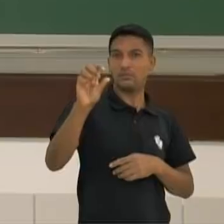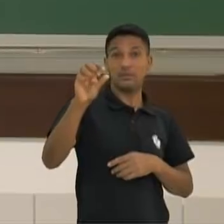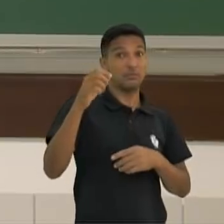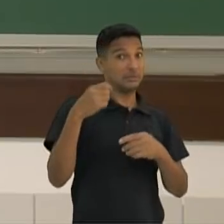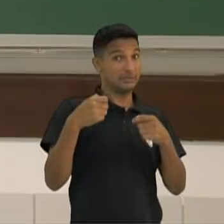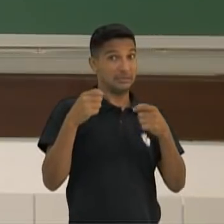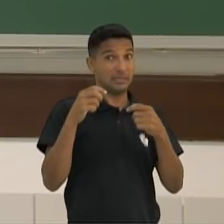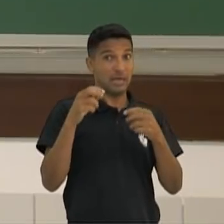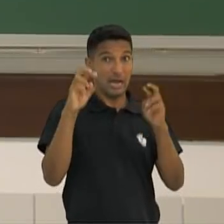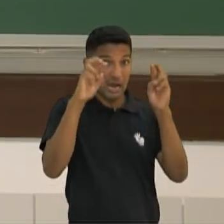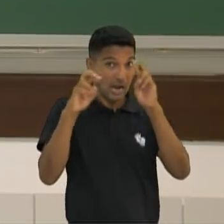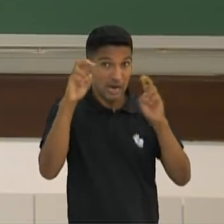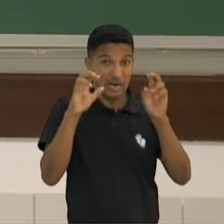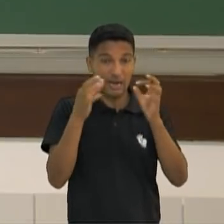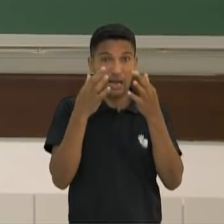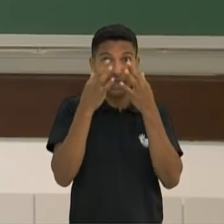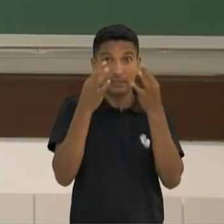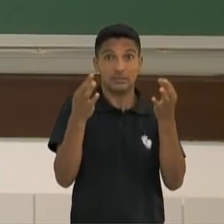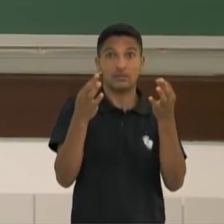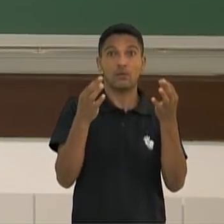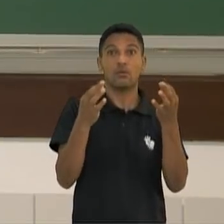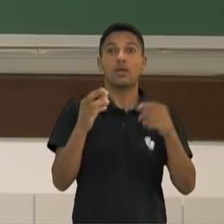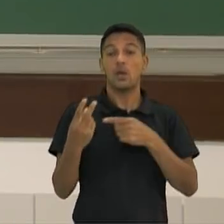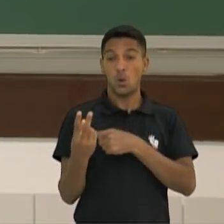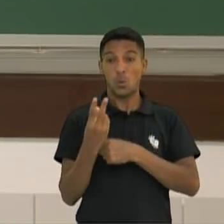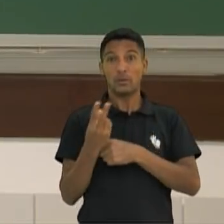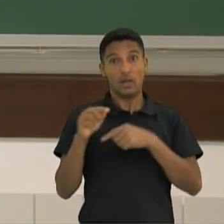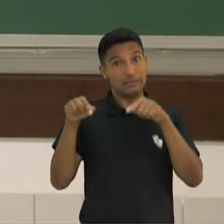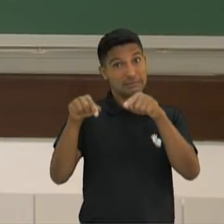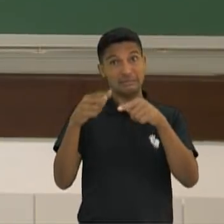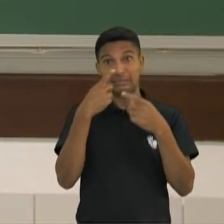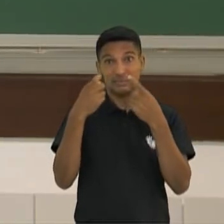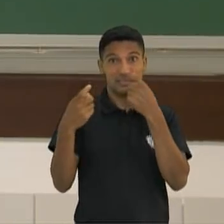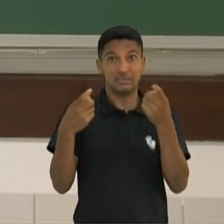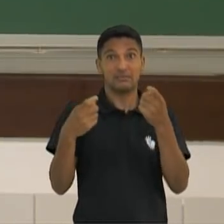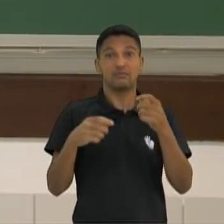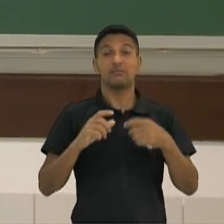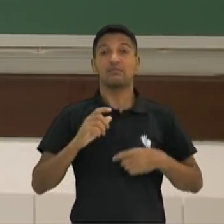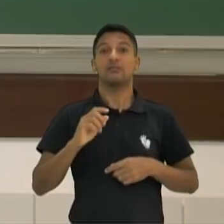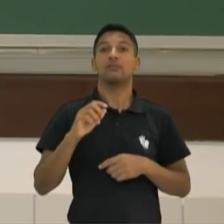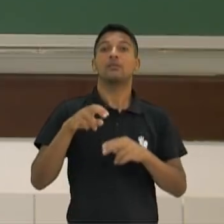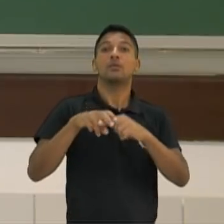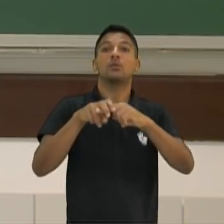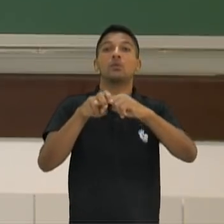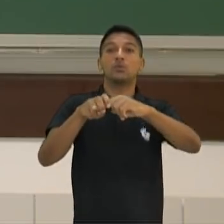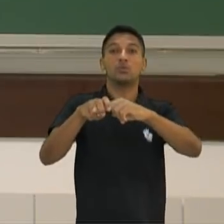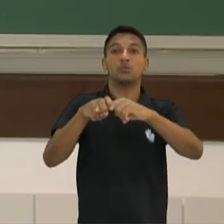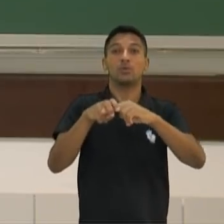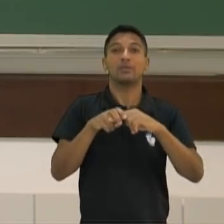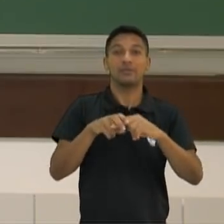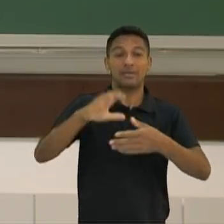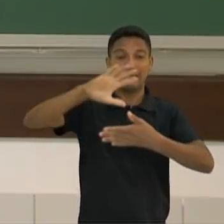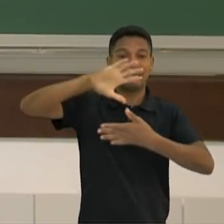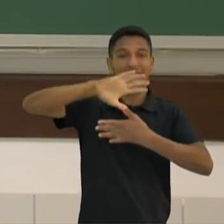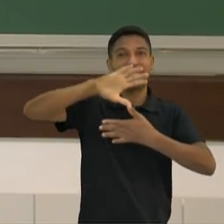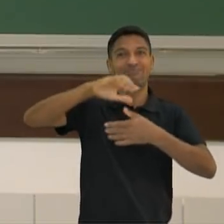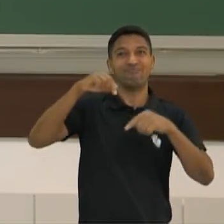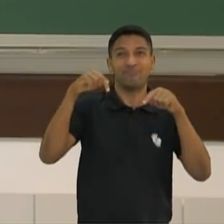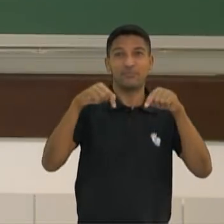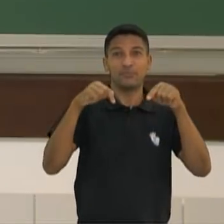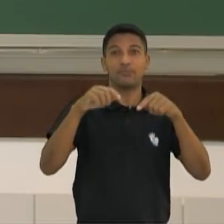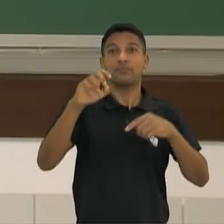acontece, porque em alguns países não existe um cuidado adequado, o que muitas vezes aparece na América, parte latina.